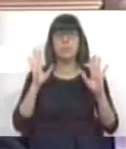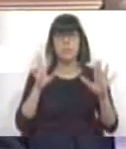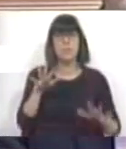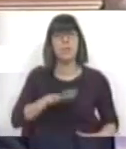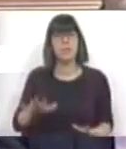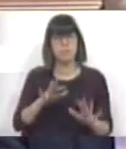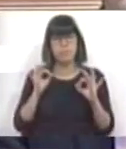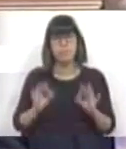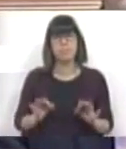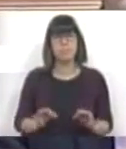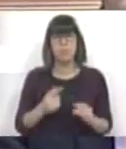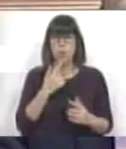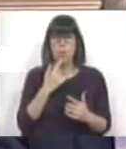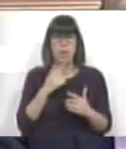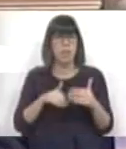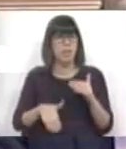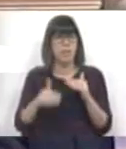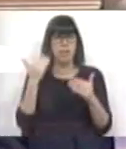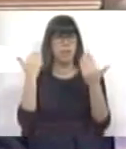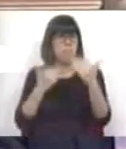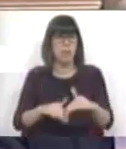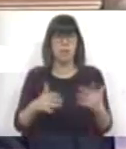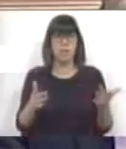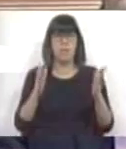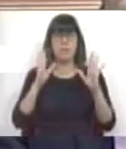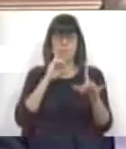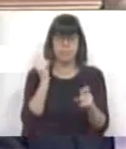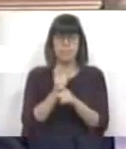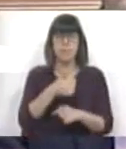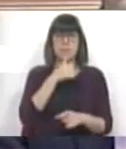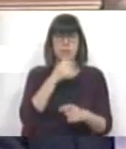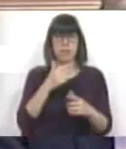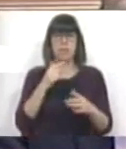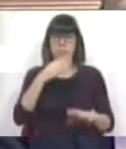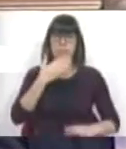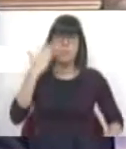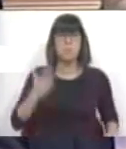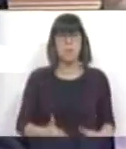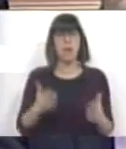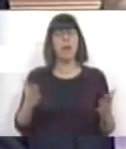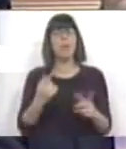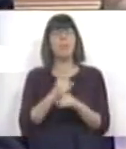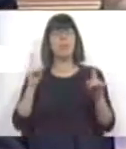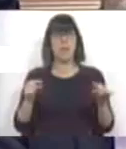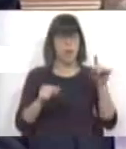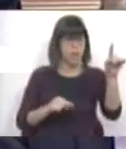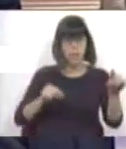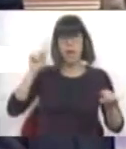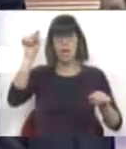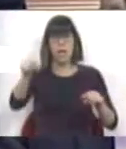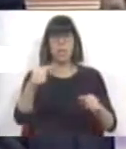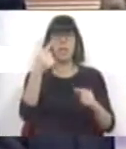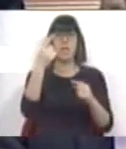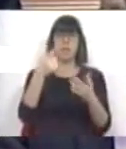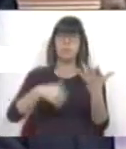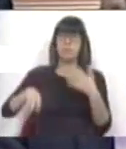a situação é de facto extrema e, portanto, exigem-se decisões extremas, ainda que aqui ou ali com